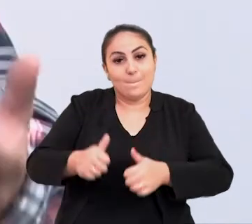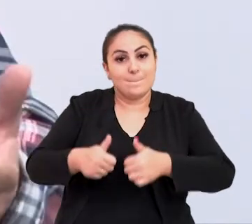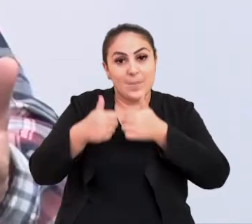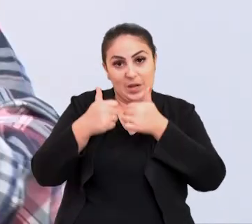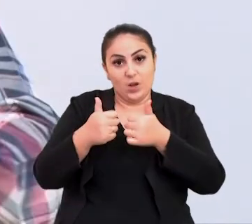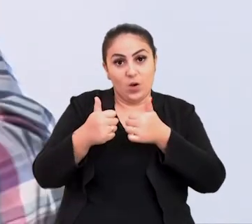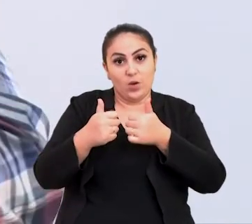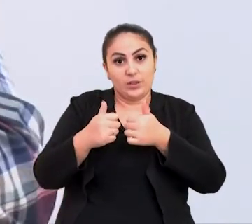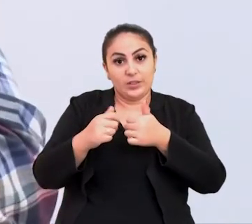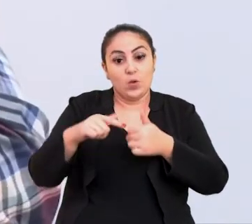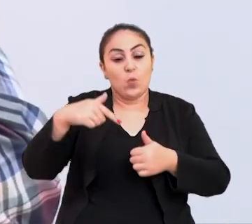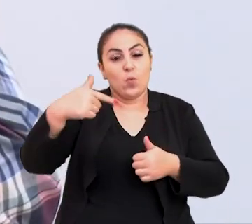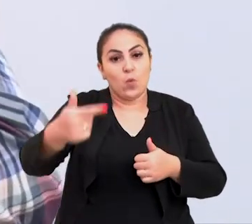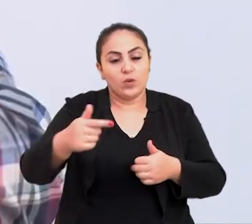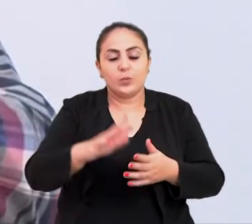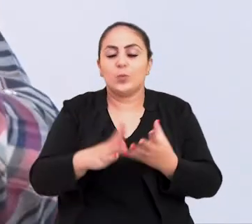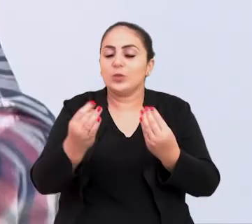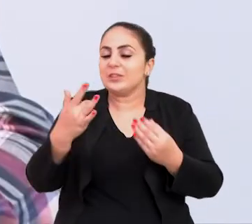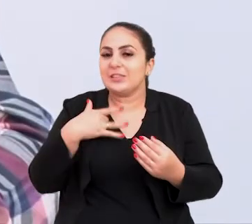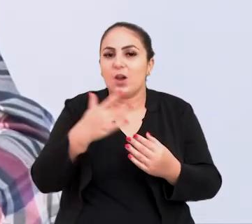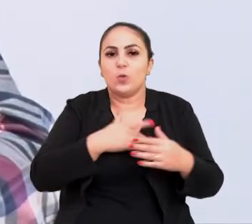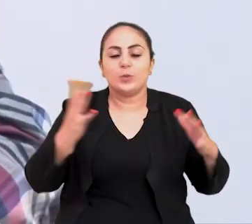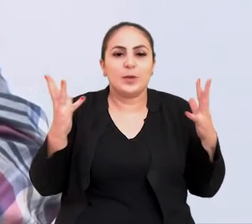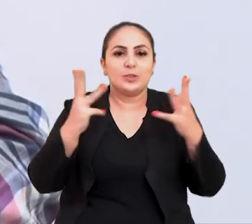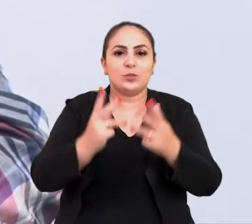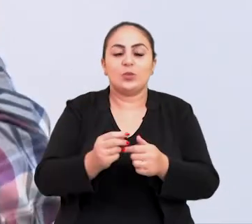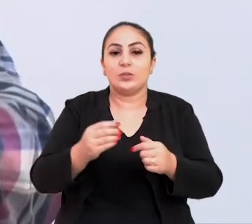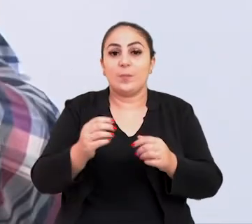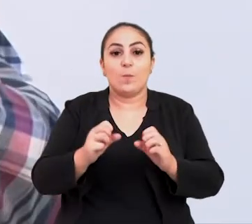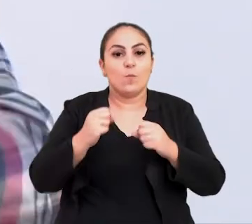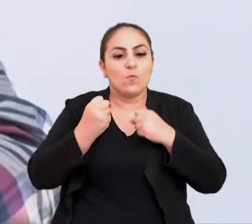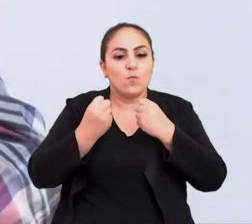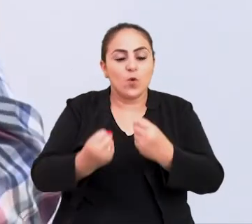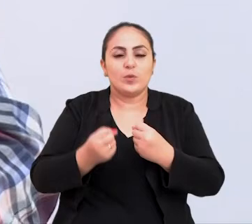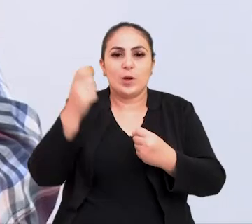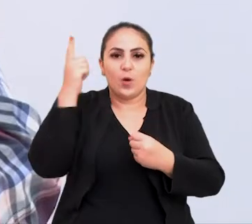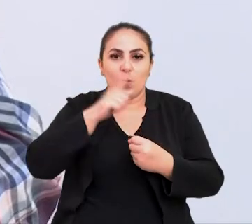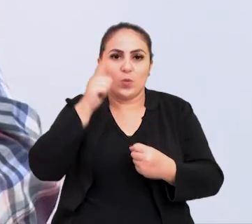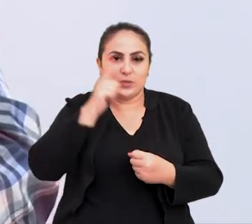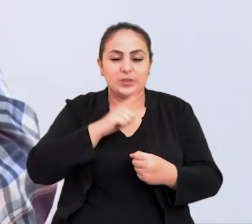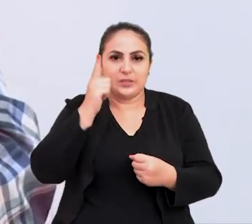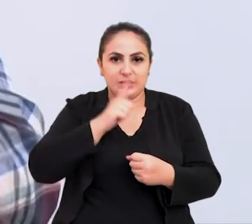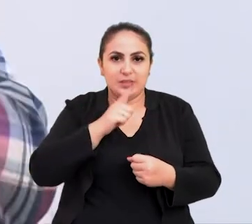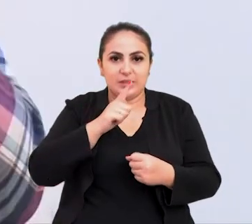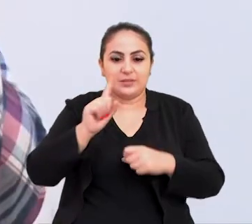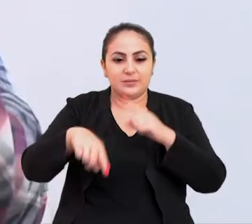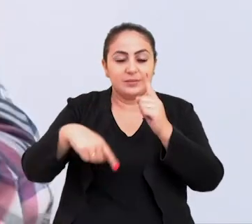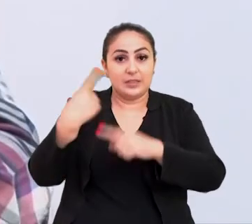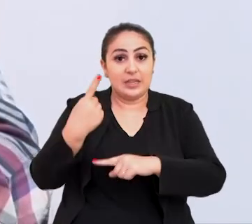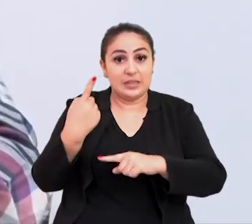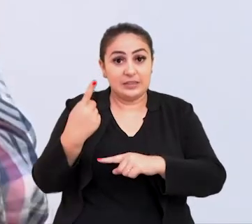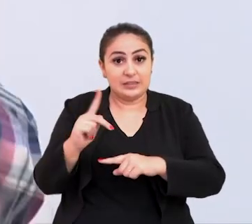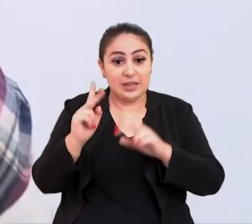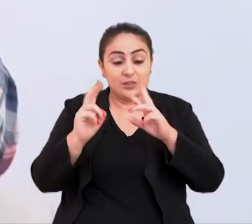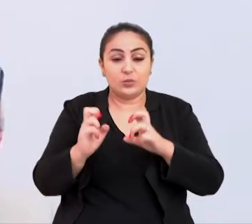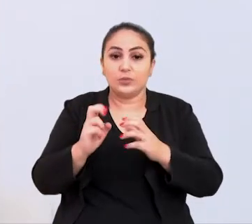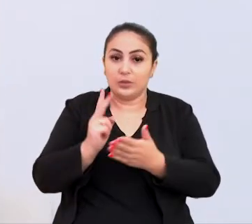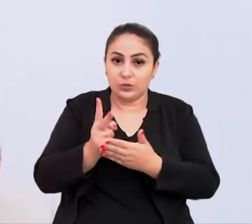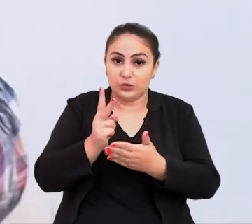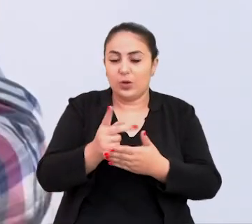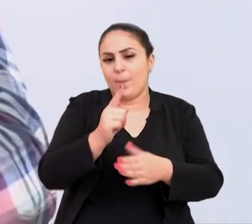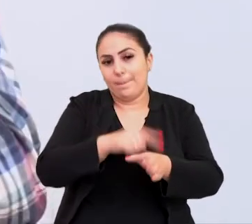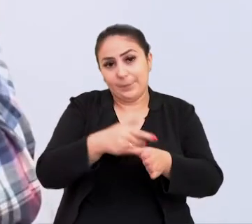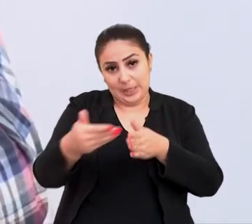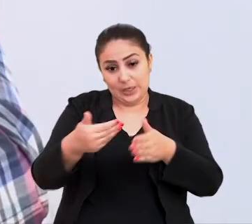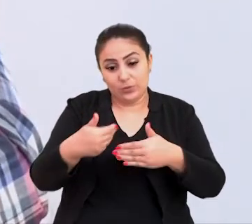pouco melhor do que foi o outro, muita saúde para todo mundo, muita força para enfrentar essa questão ainda que vai continuar